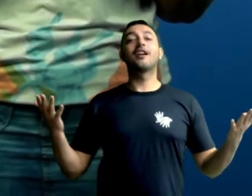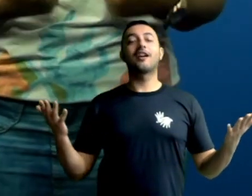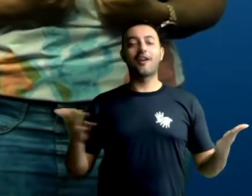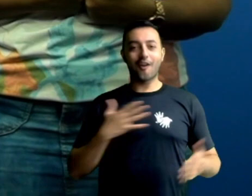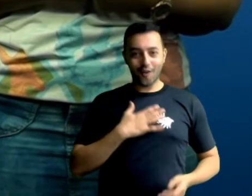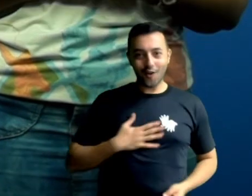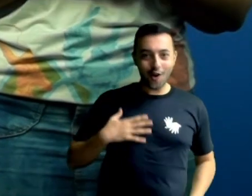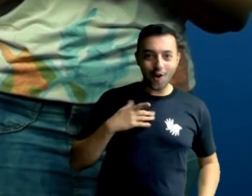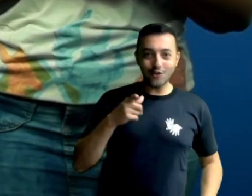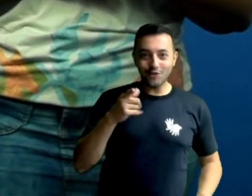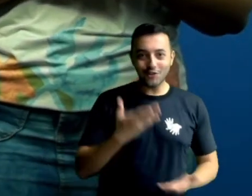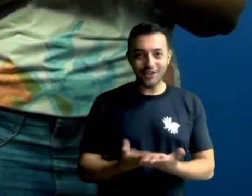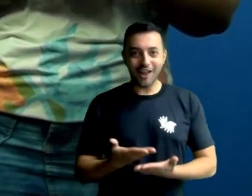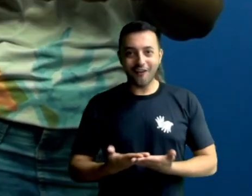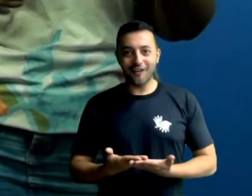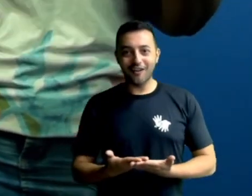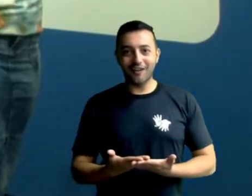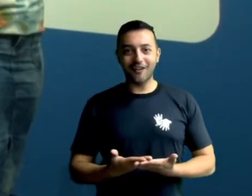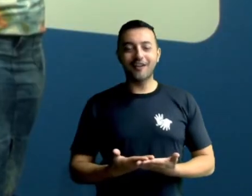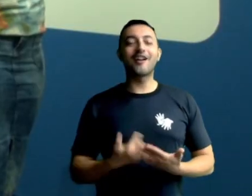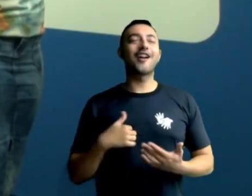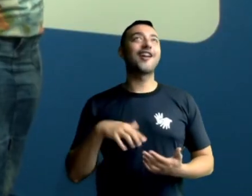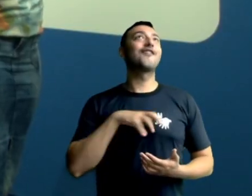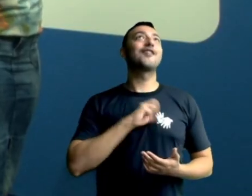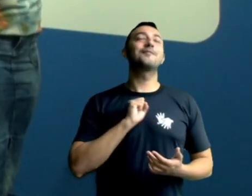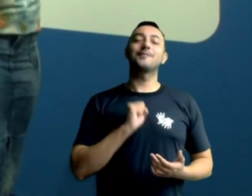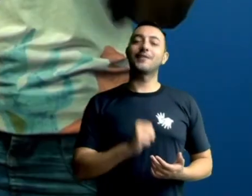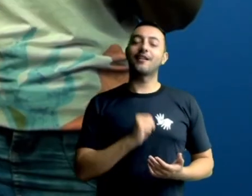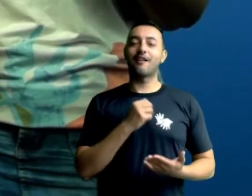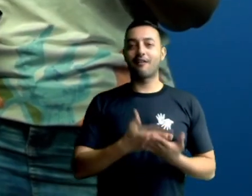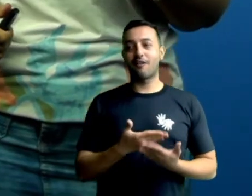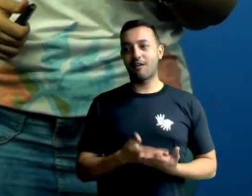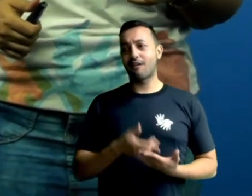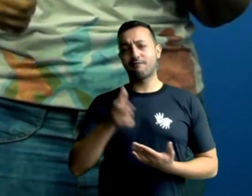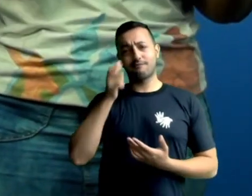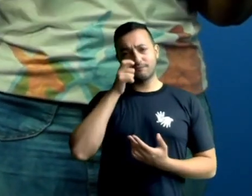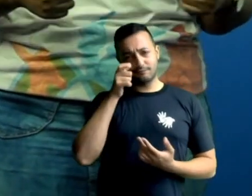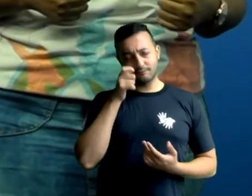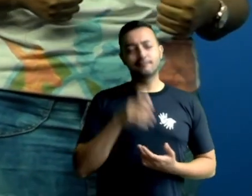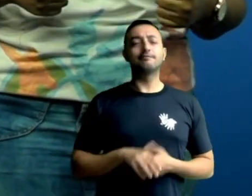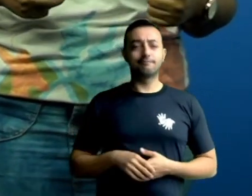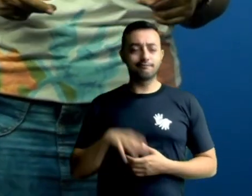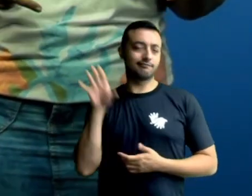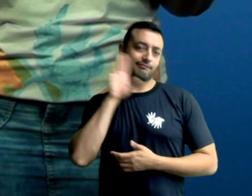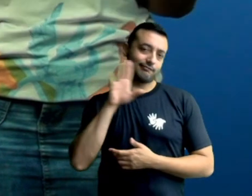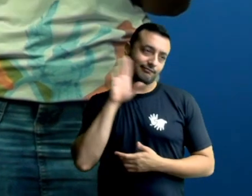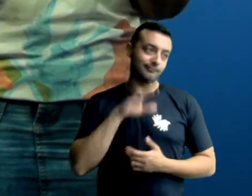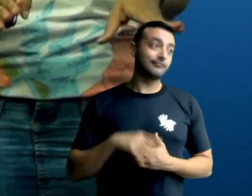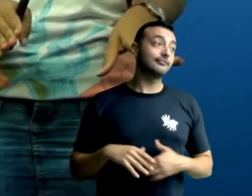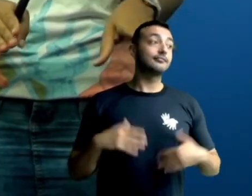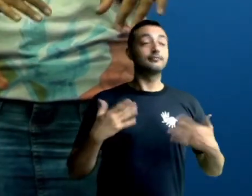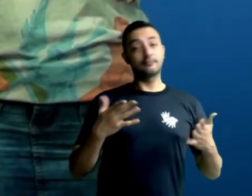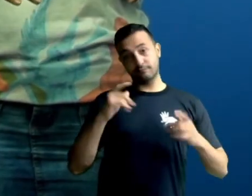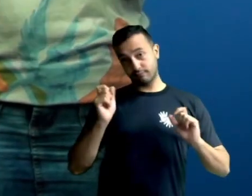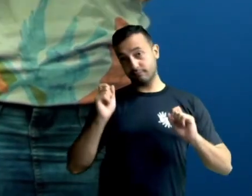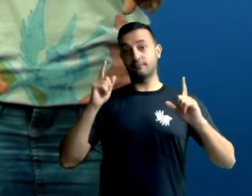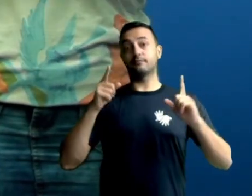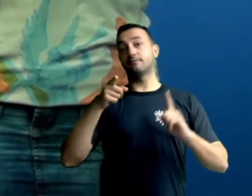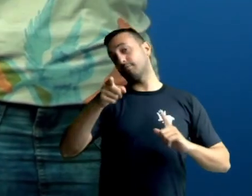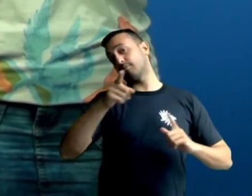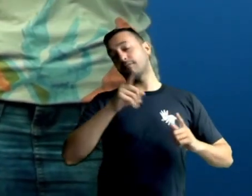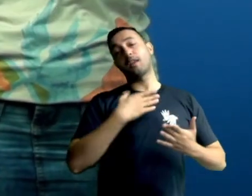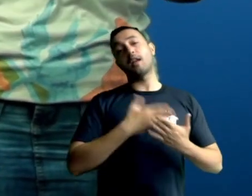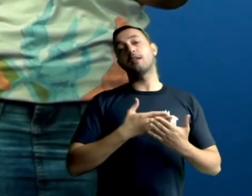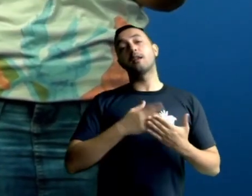pessoal, gostaram da nossa aula? Eu amei essa aula, muito interessante, né? Muito legal. Então, fica ligadinho, porque